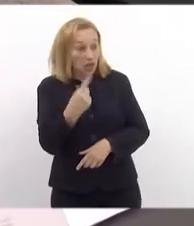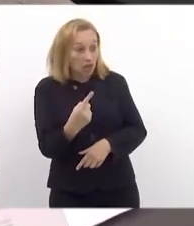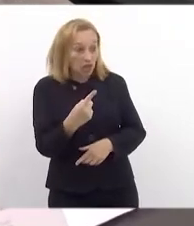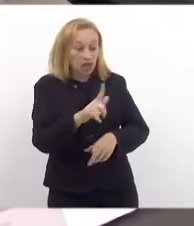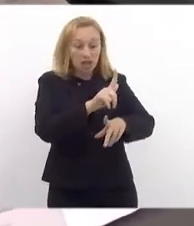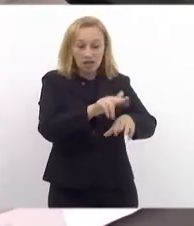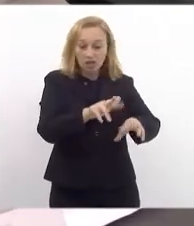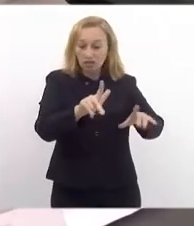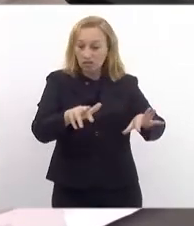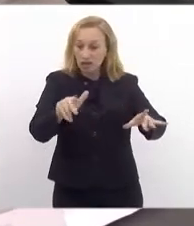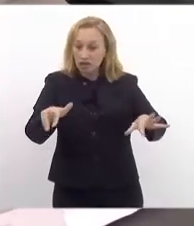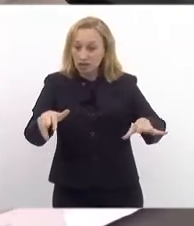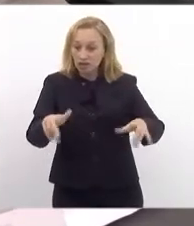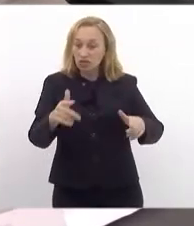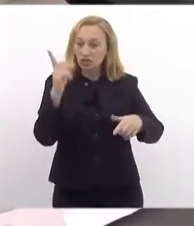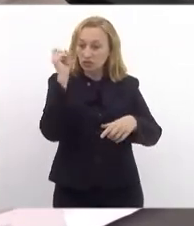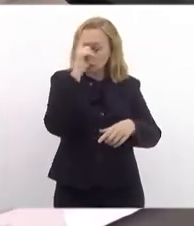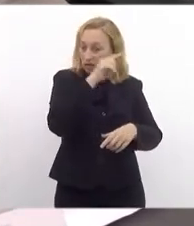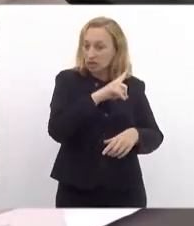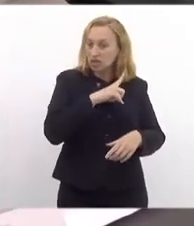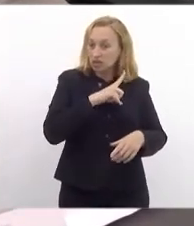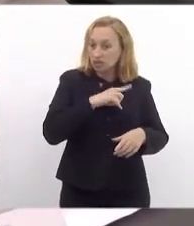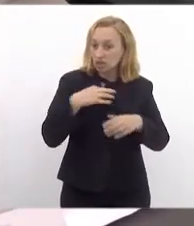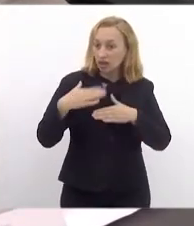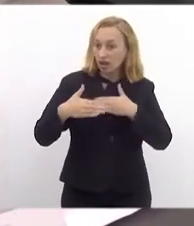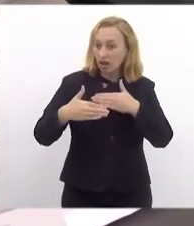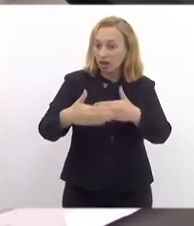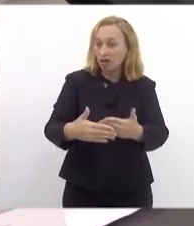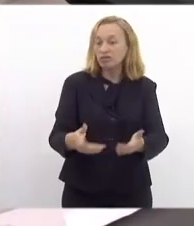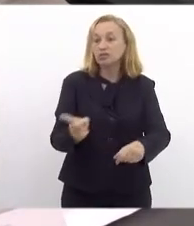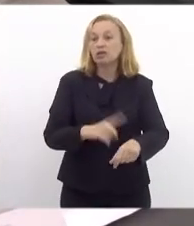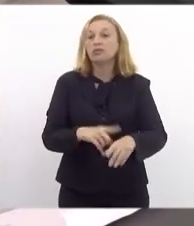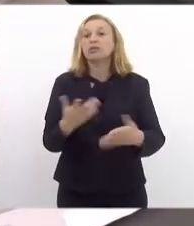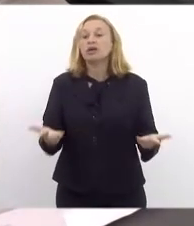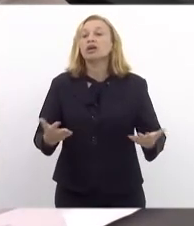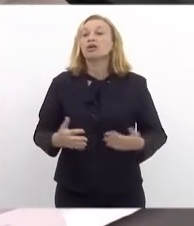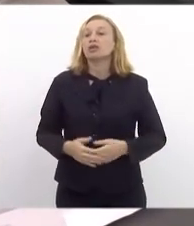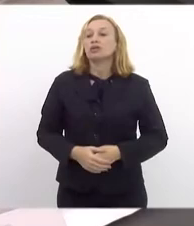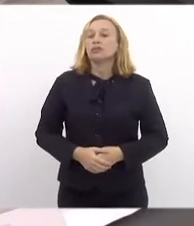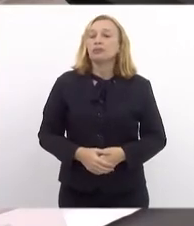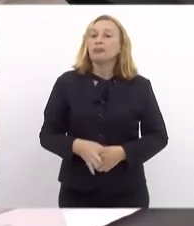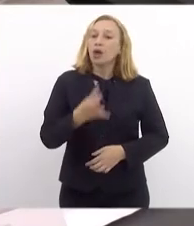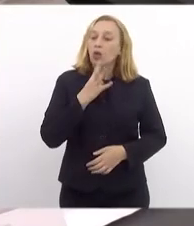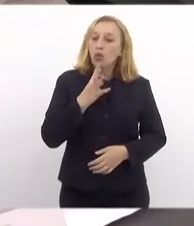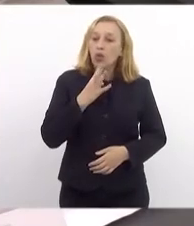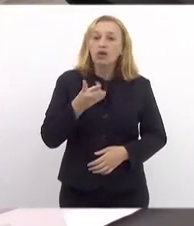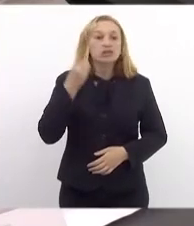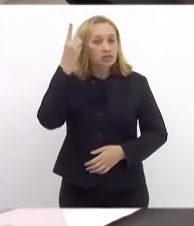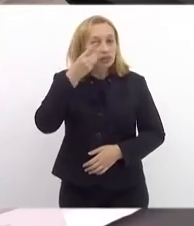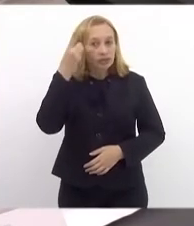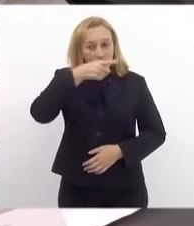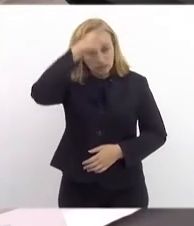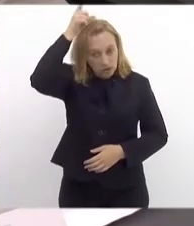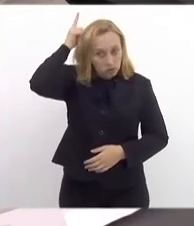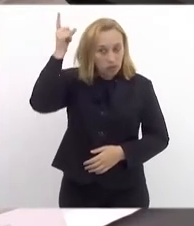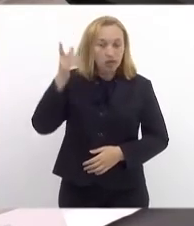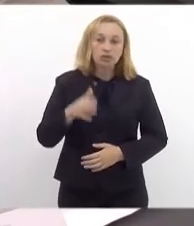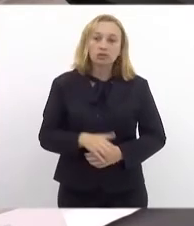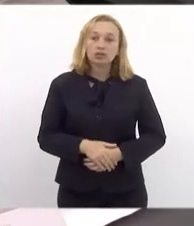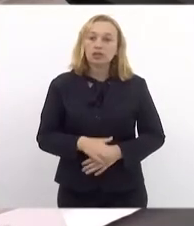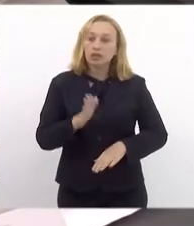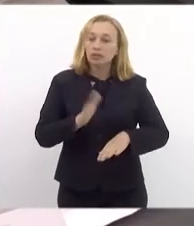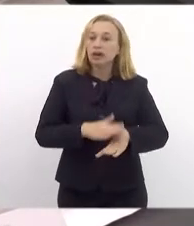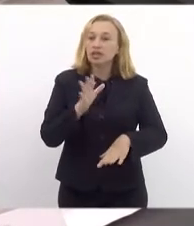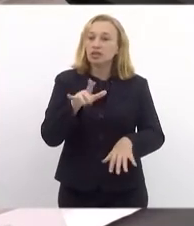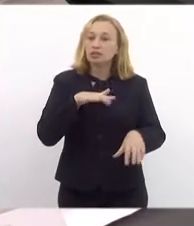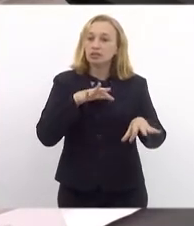que foram criados ao longo do tempo então assim é eu o Deputado Luiz Paulo Talvez o deputado